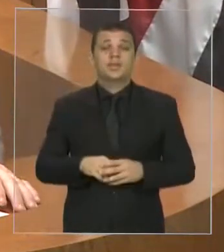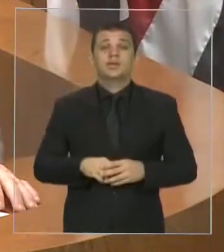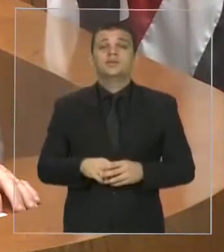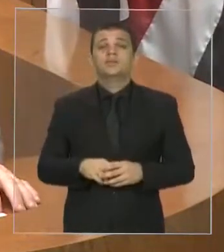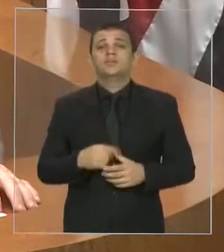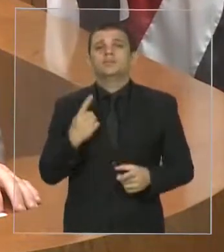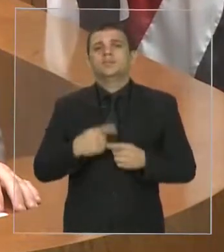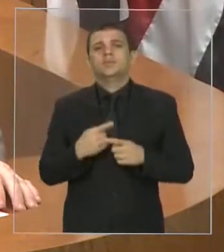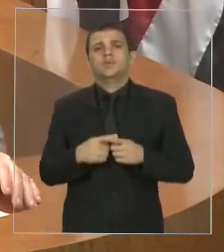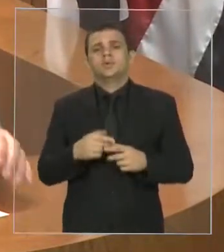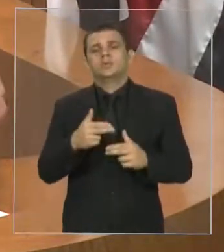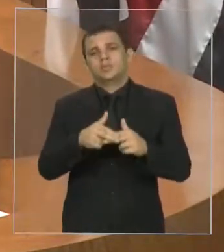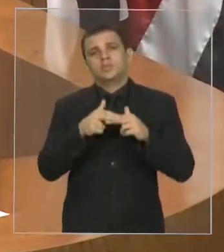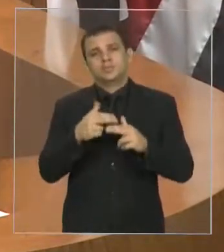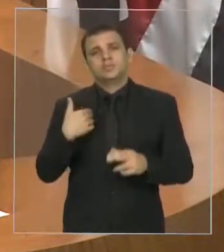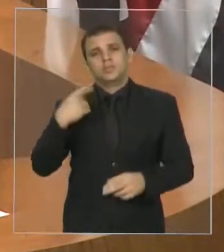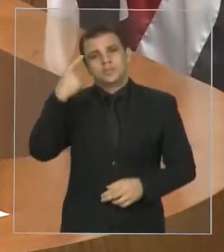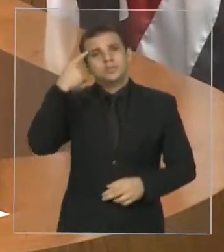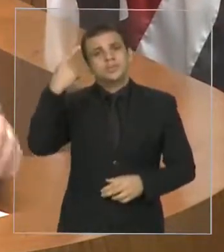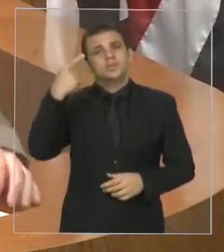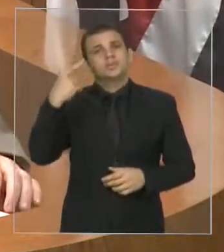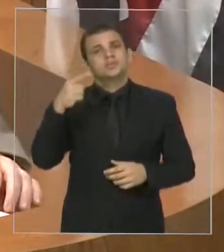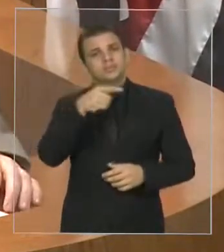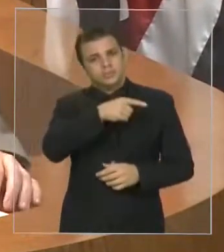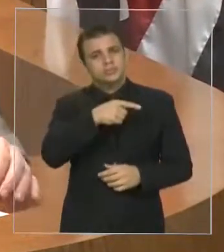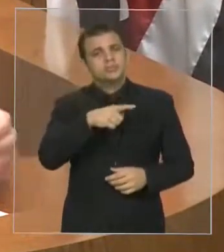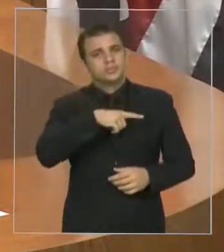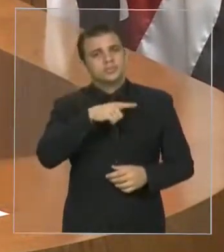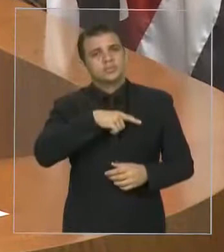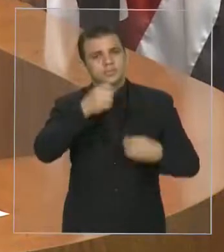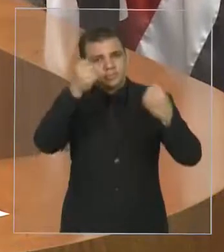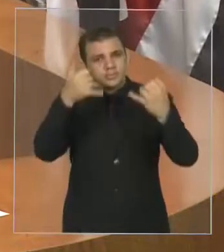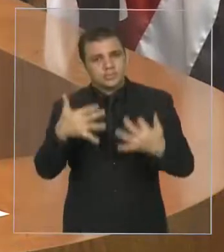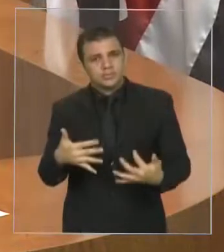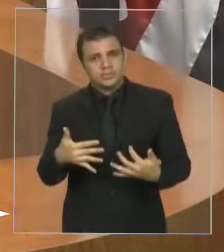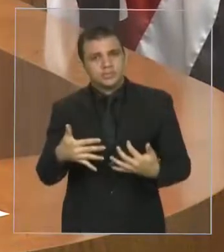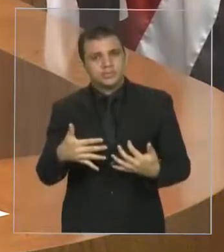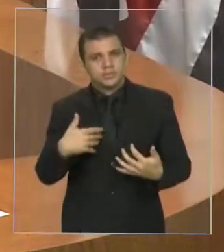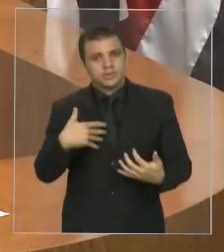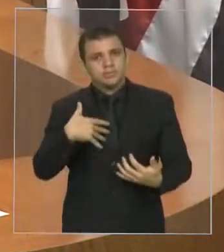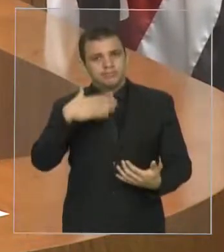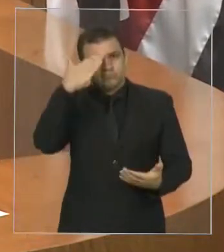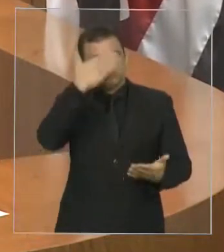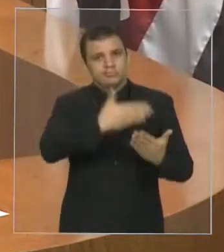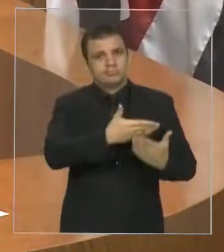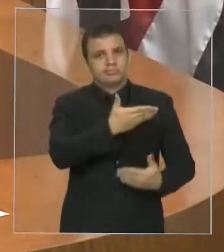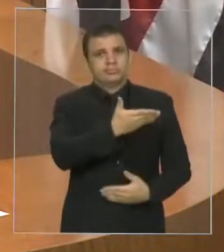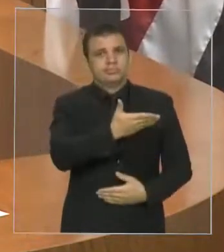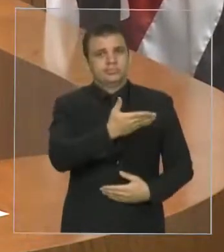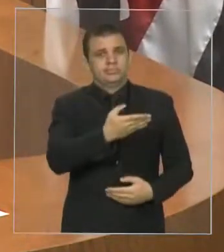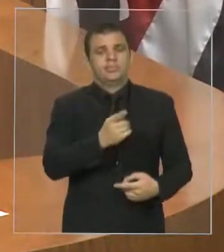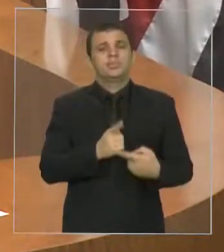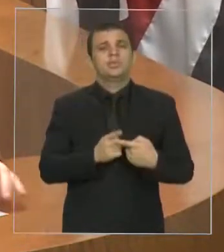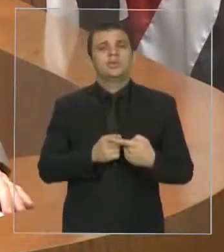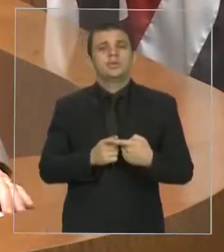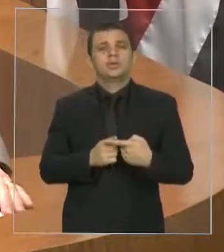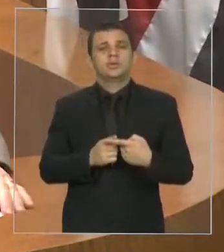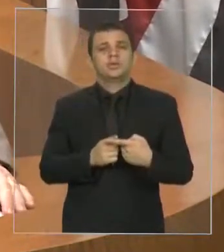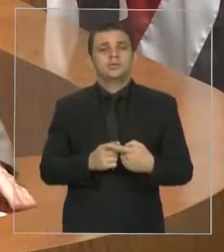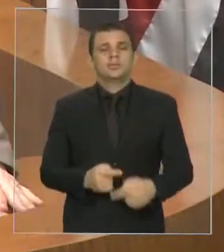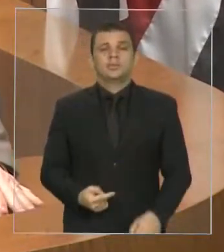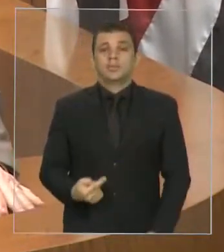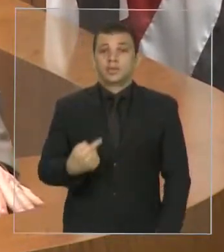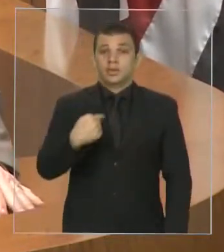se considerasse que não tem uma explicação que me convencesse. Até porque eu,